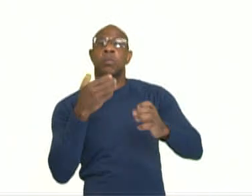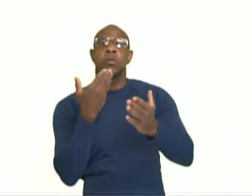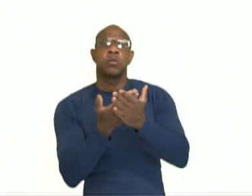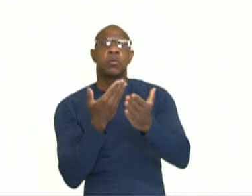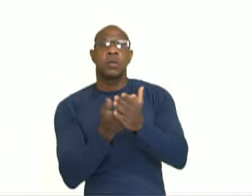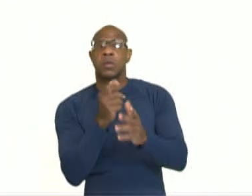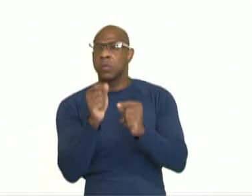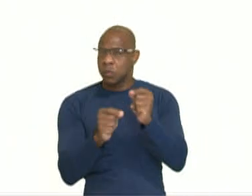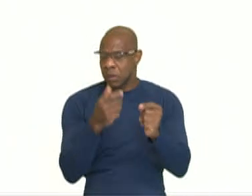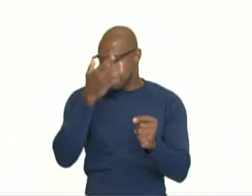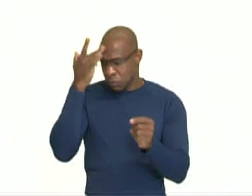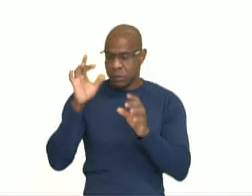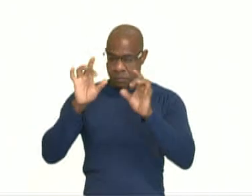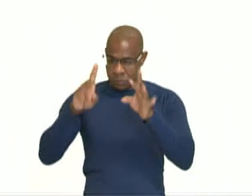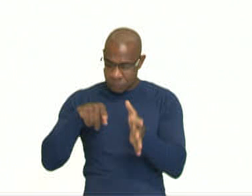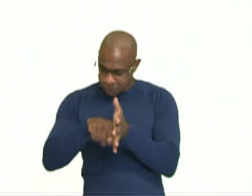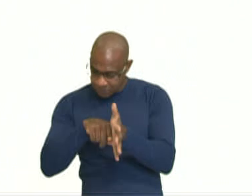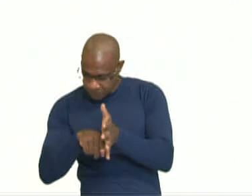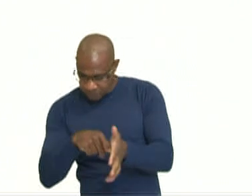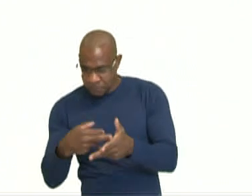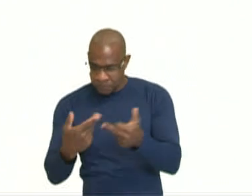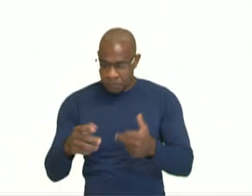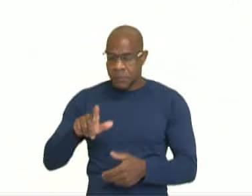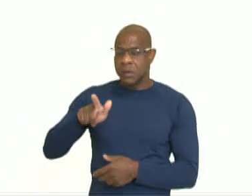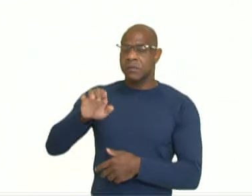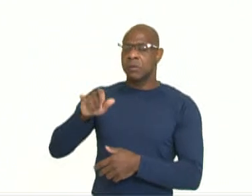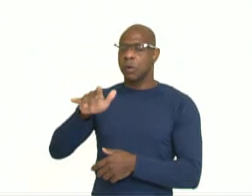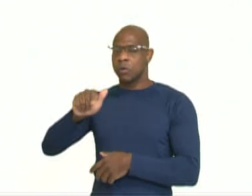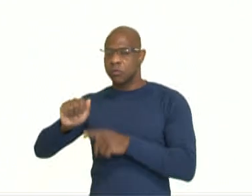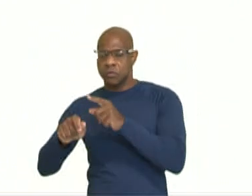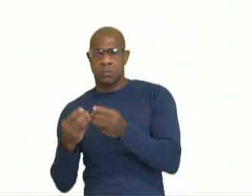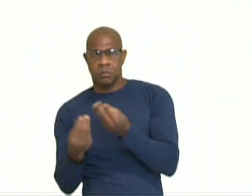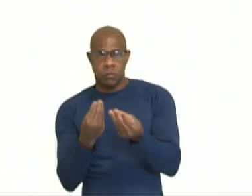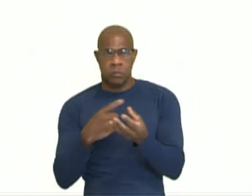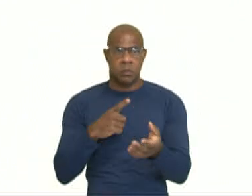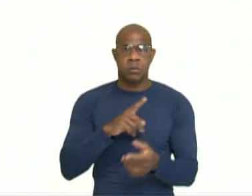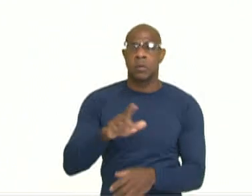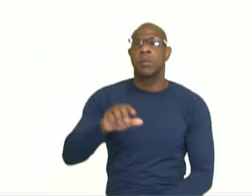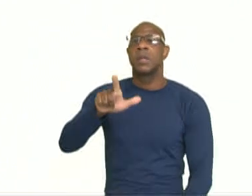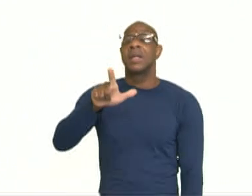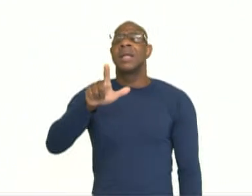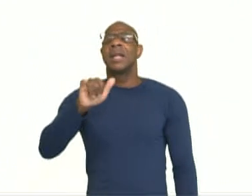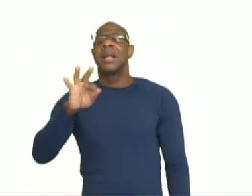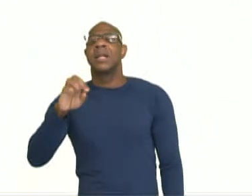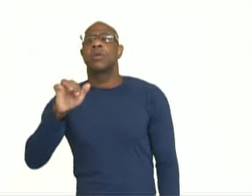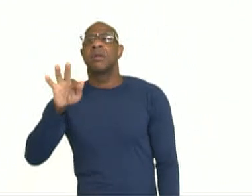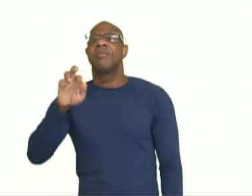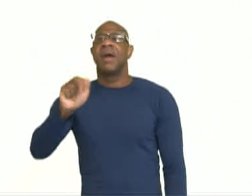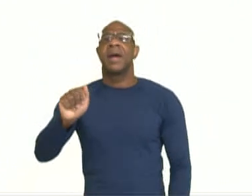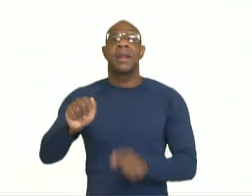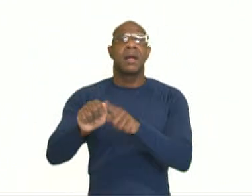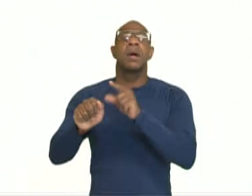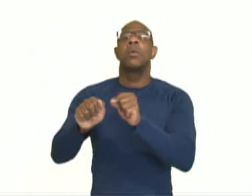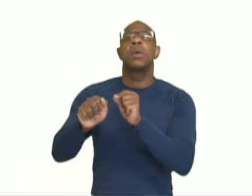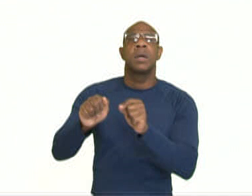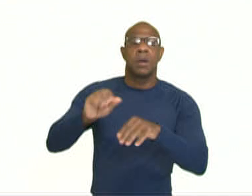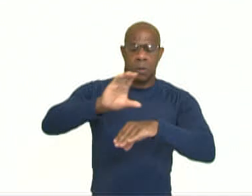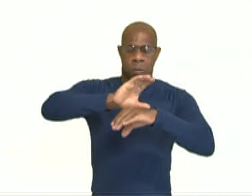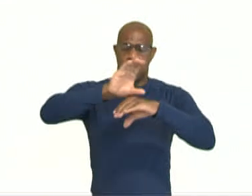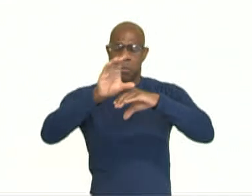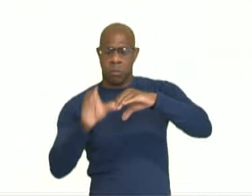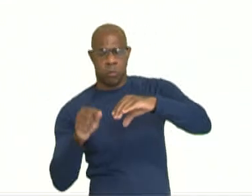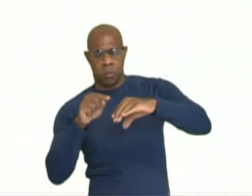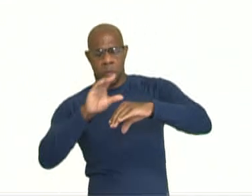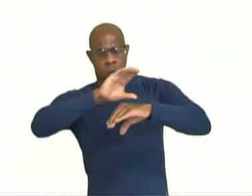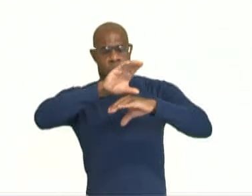com especificidade pela geologia, nós temos a chamada litosfera, e essa litosfera, ela se apresenta